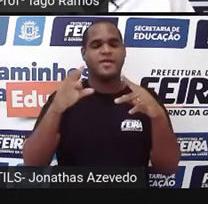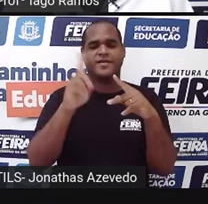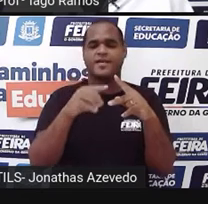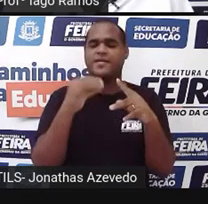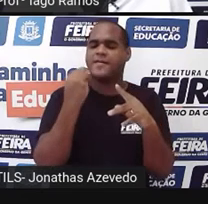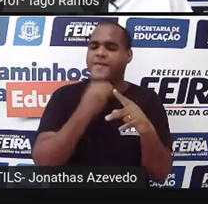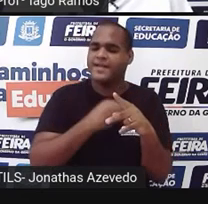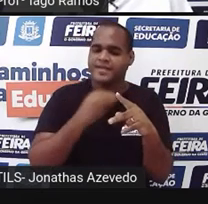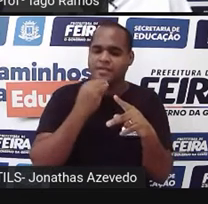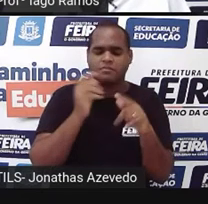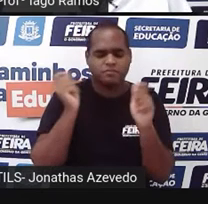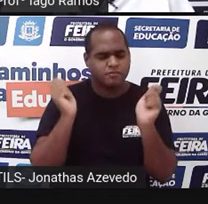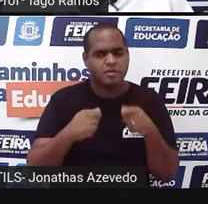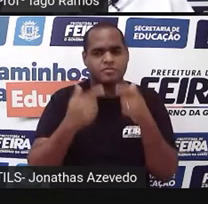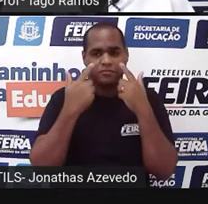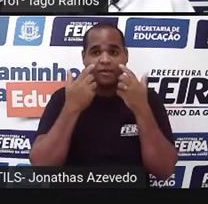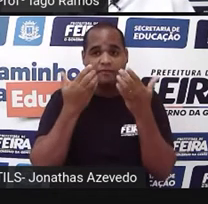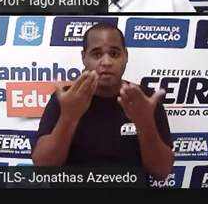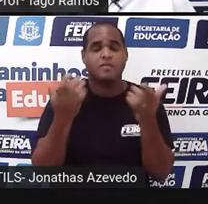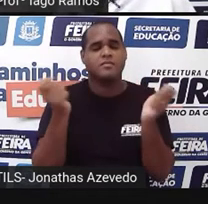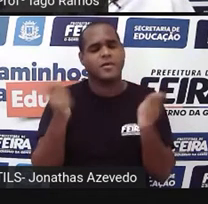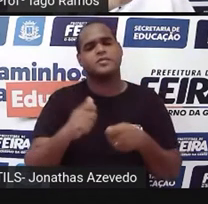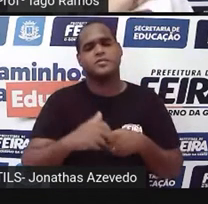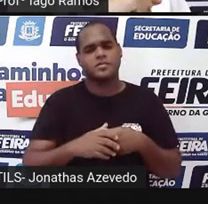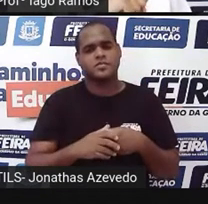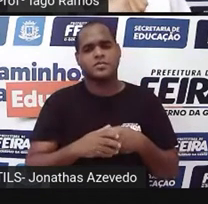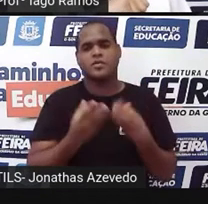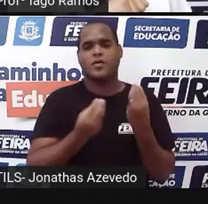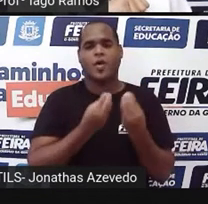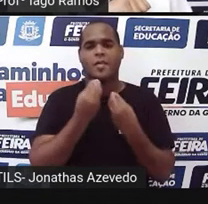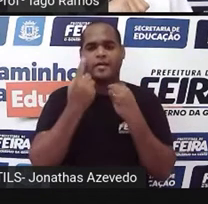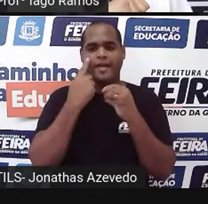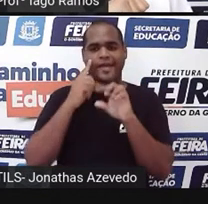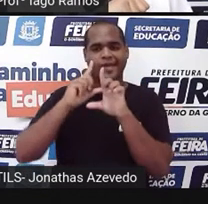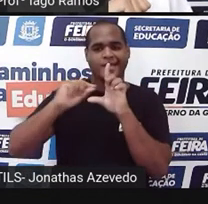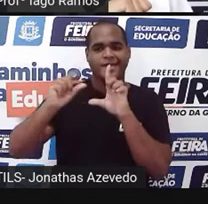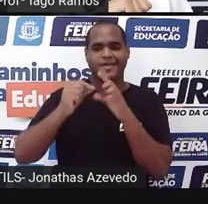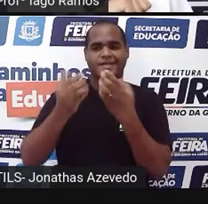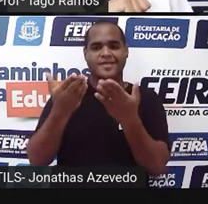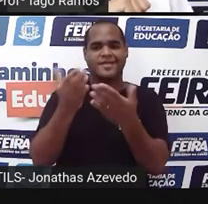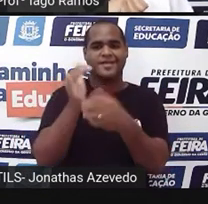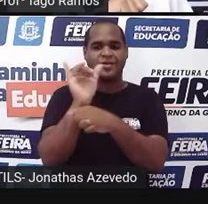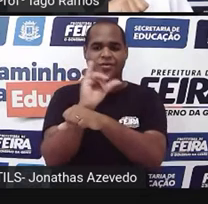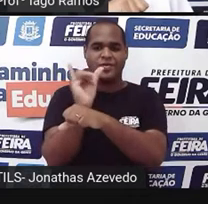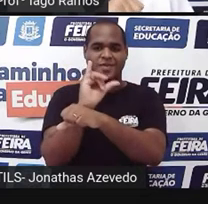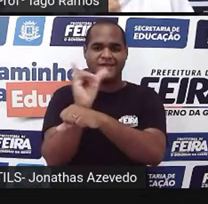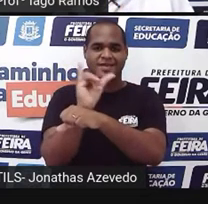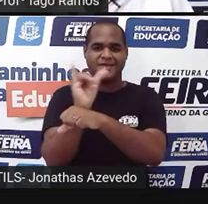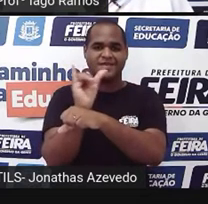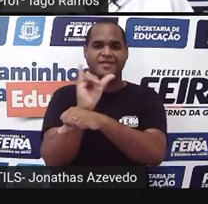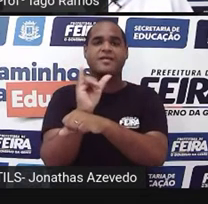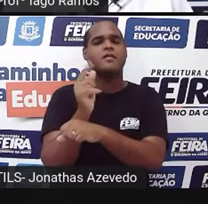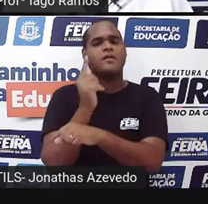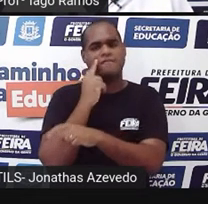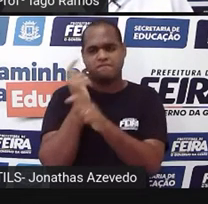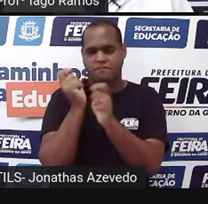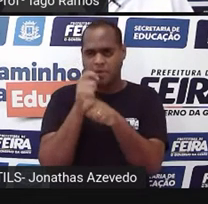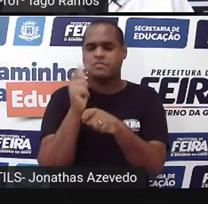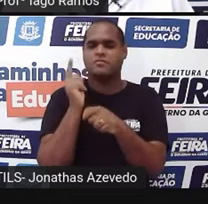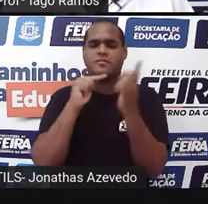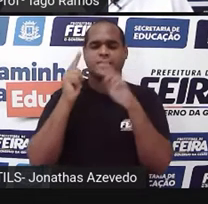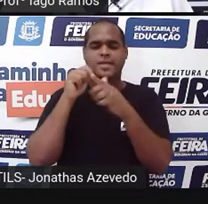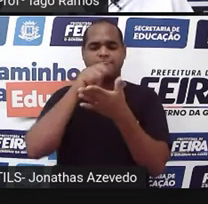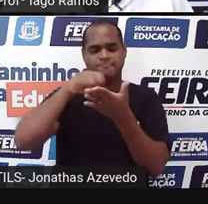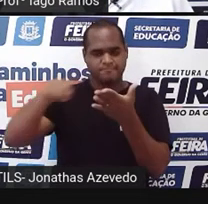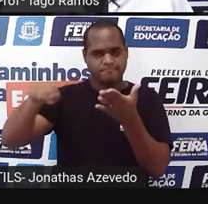que você possa assistir e como através daquele link que está em cima tá você pode fazer